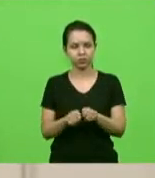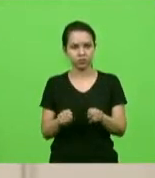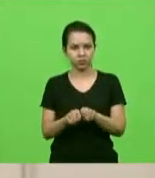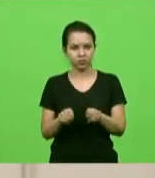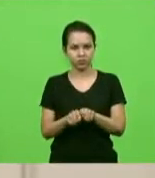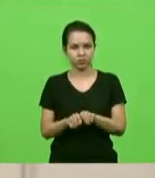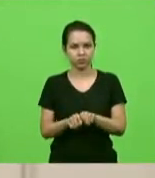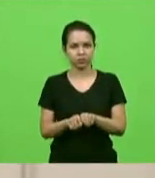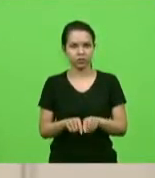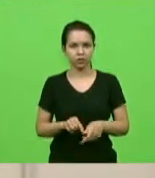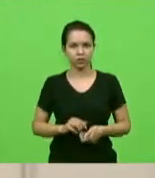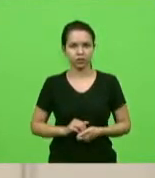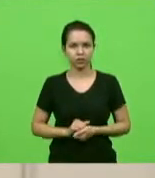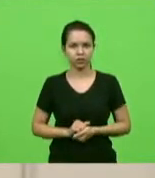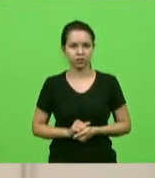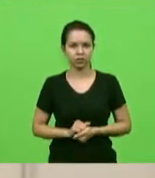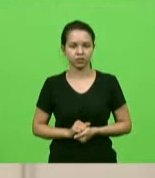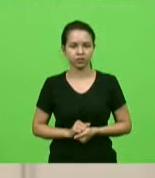ipsis literis